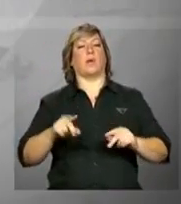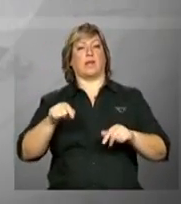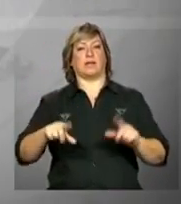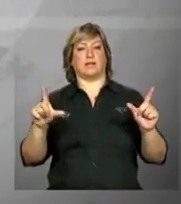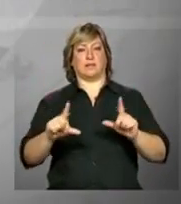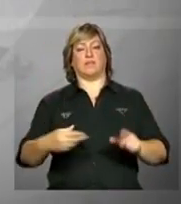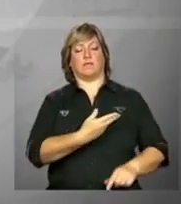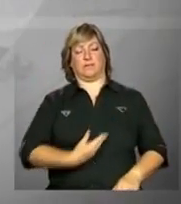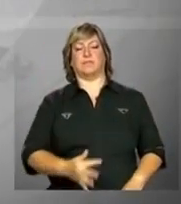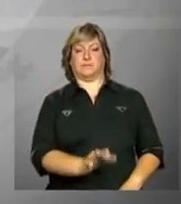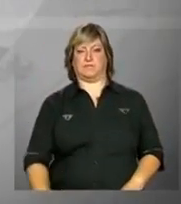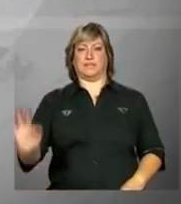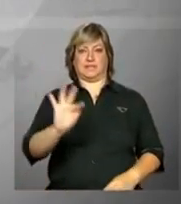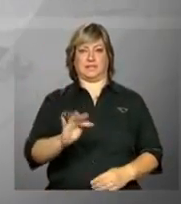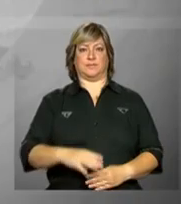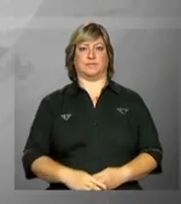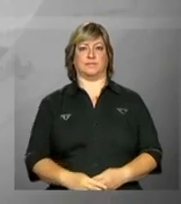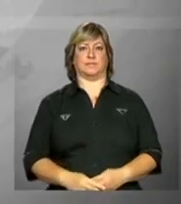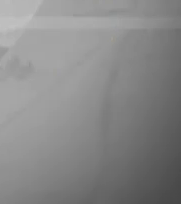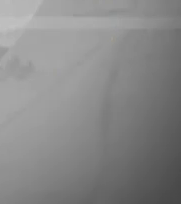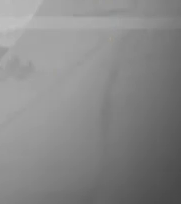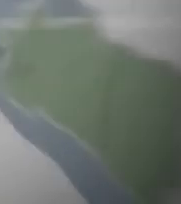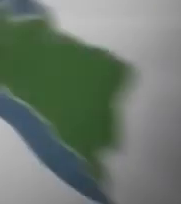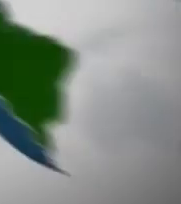NBR, a TV do Governo Federal.